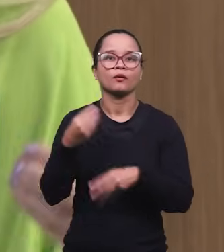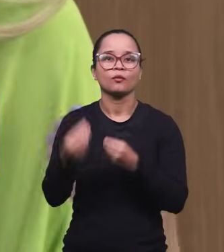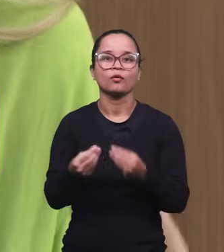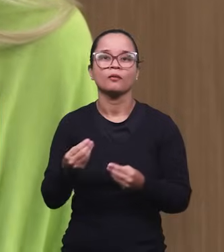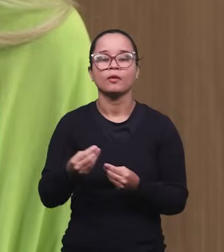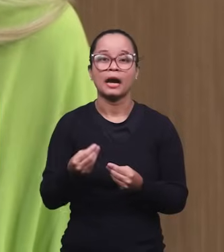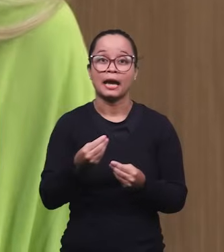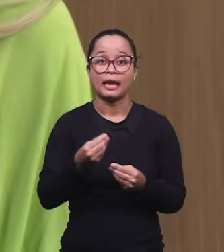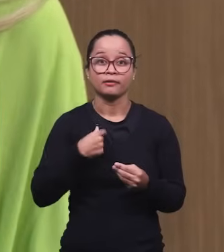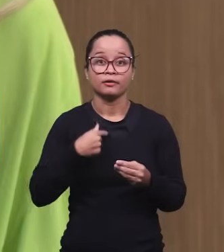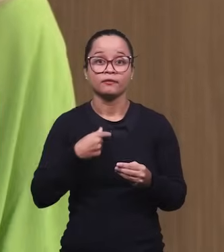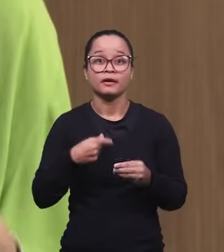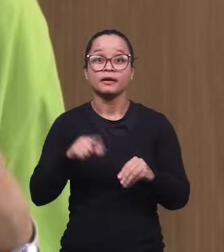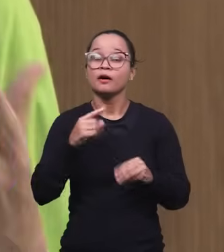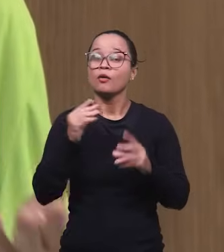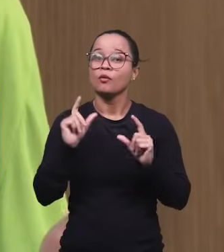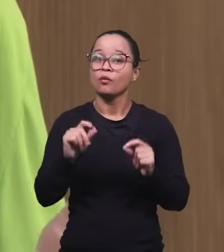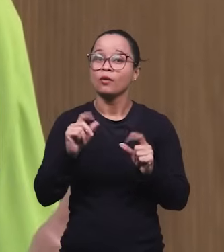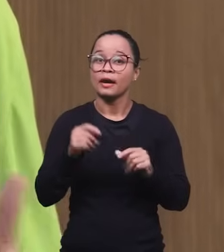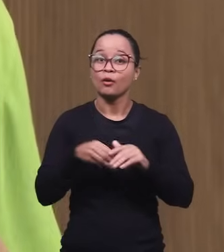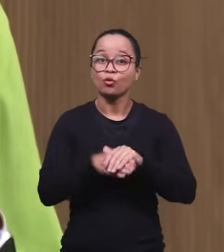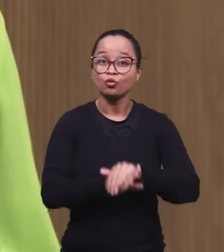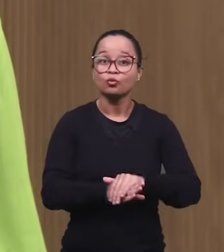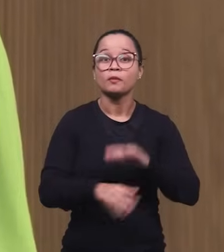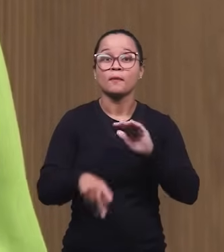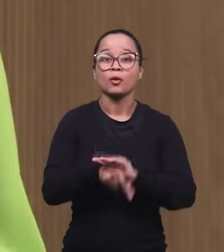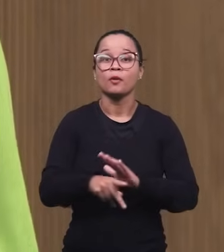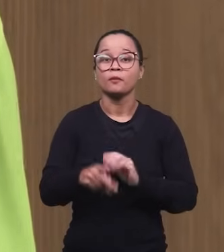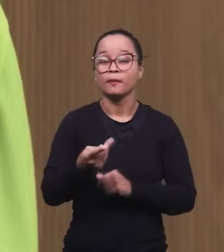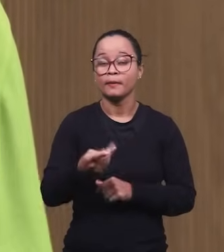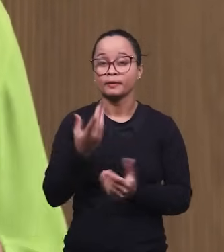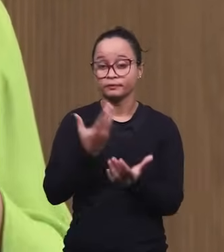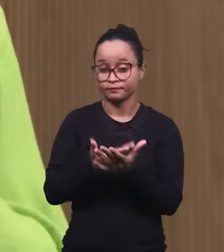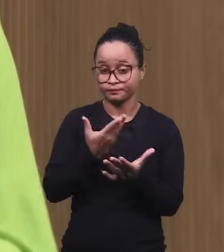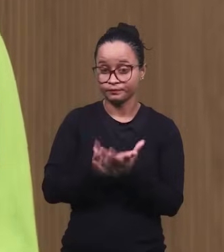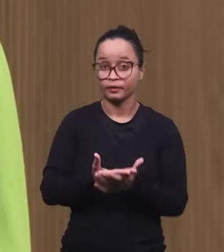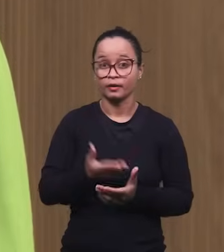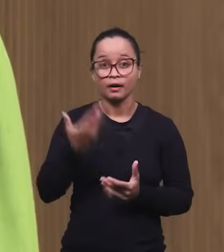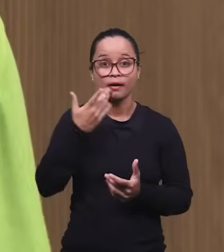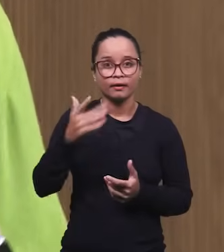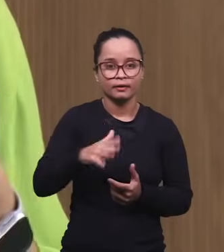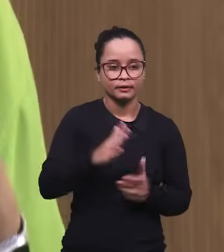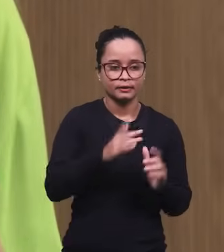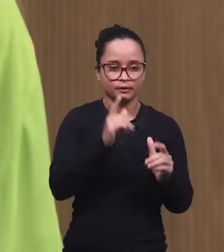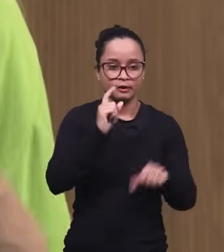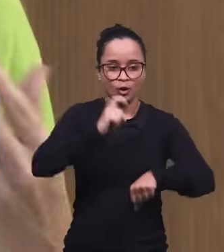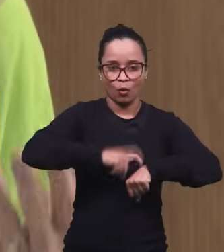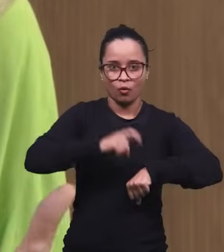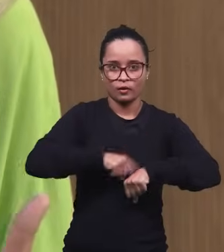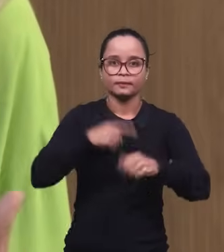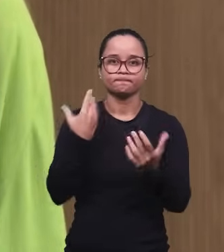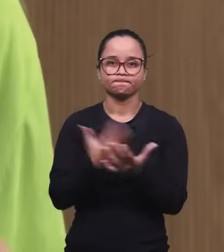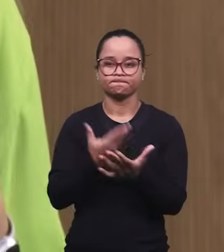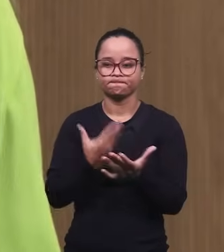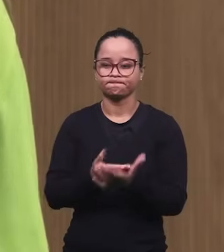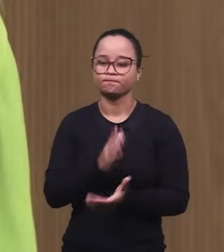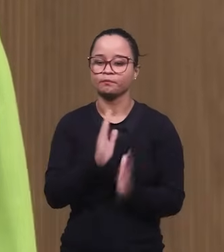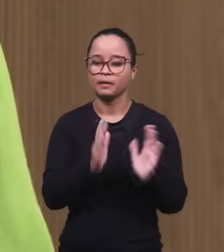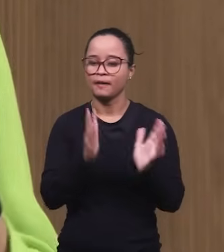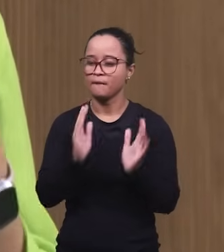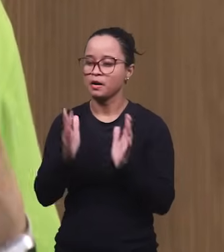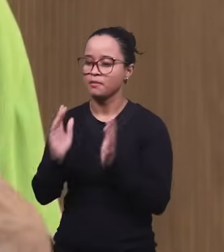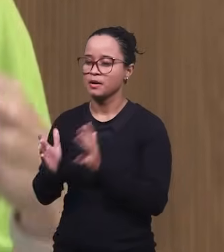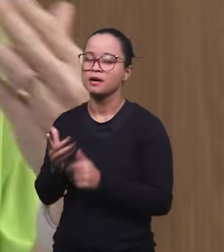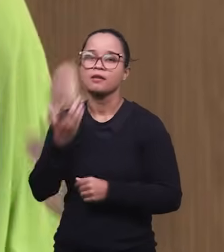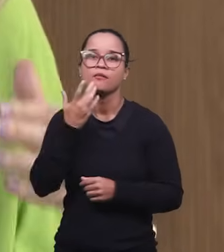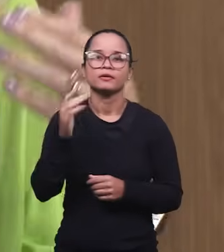um hábito de estudo. E hoje nós sabemos que um hábito de estudo, uma criança que tem rotina, que tem um horário de estudo, é uma criança